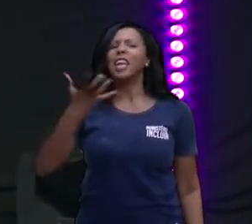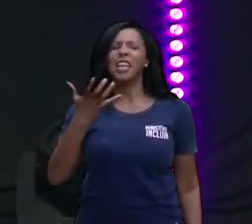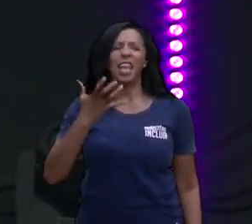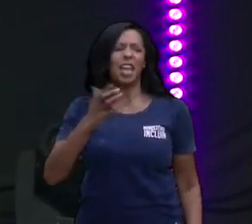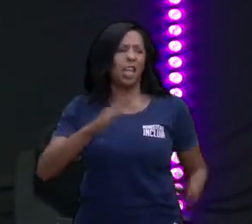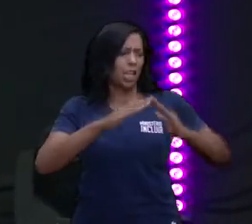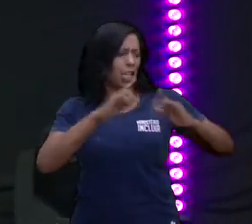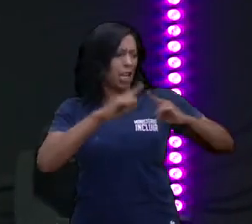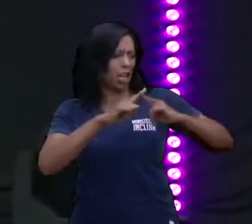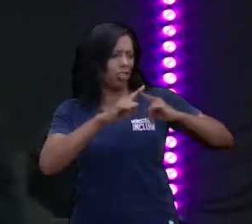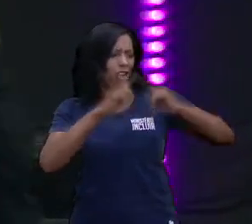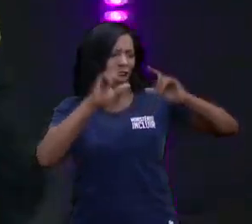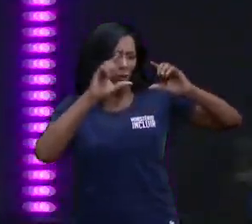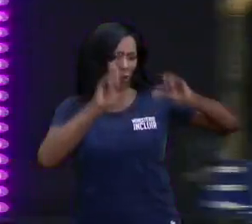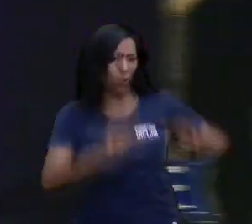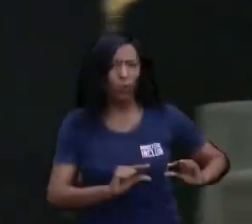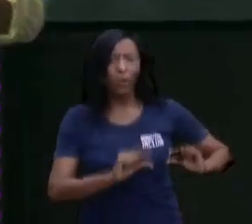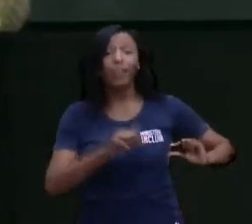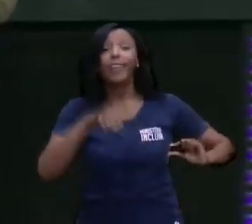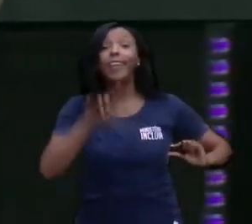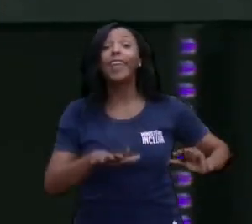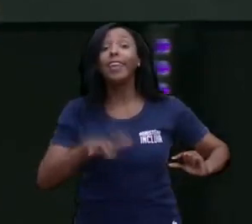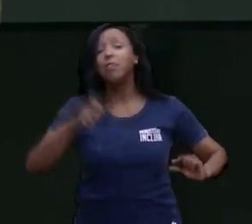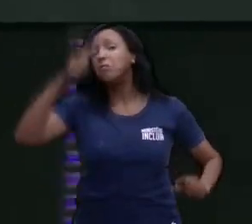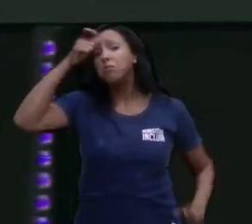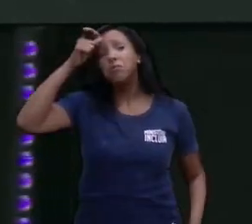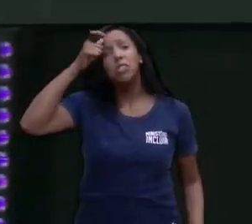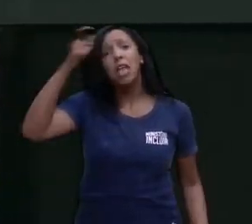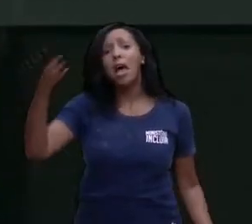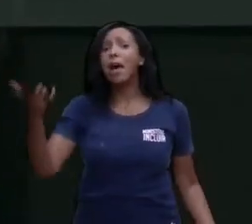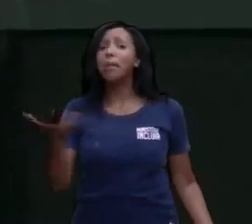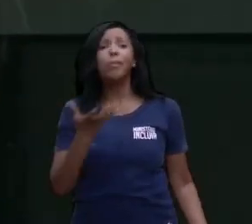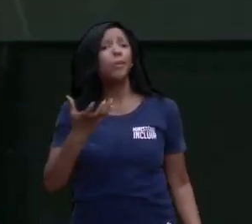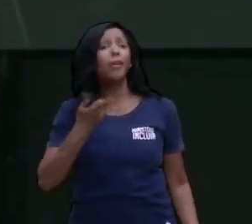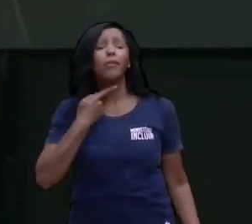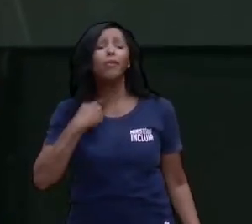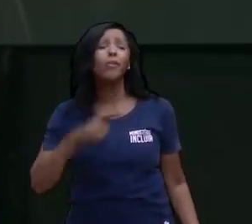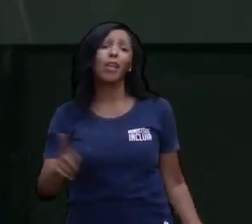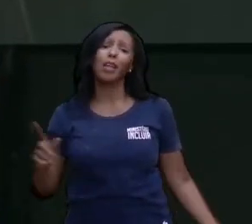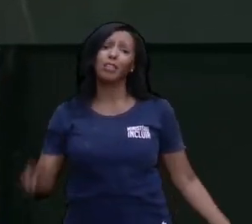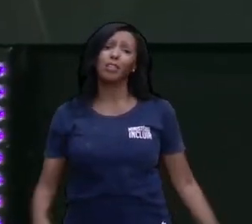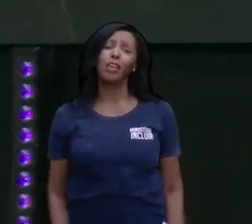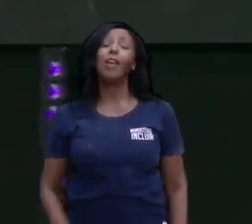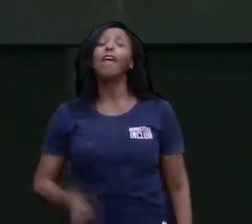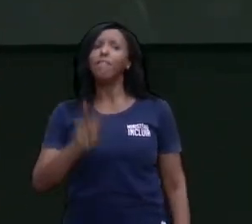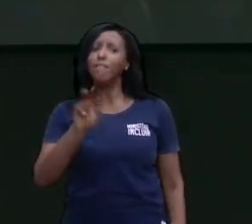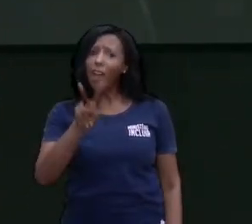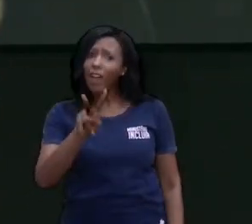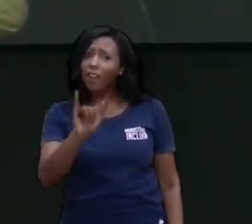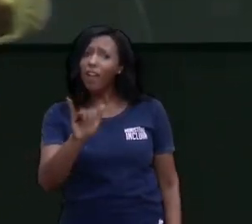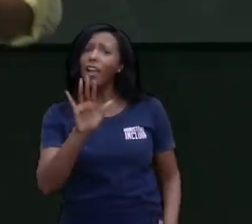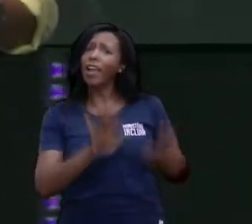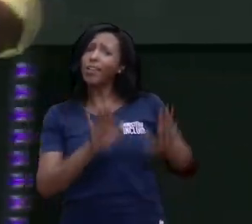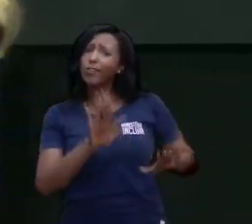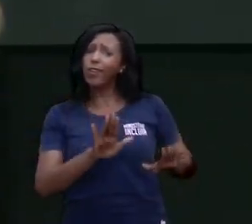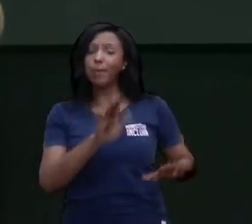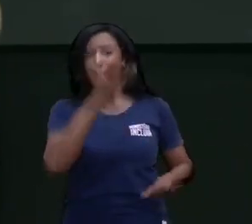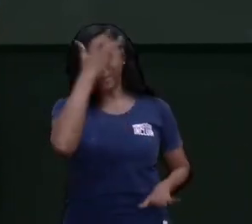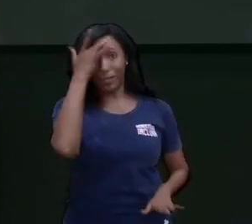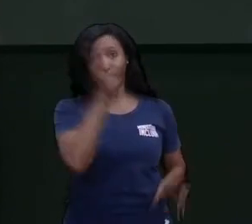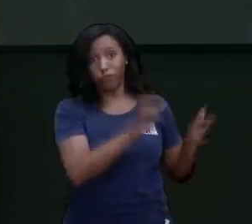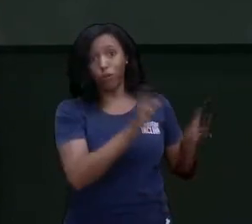nem prejudicar é o diabo vai usar uma pessoa outra que tá desavisado que não tá percebendo bonzão outro mas a minha briga não é para eles que